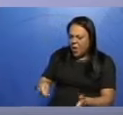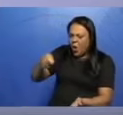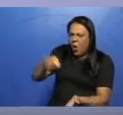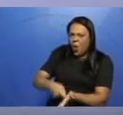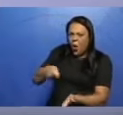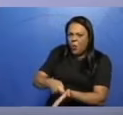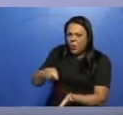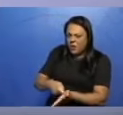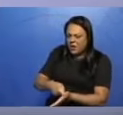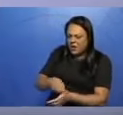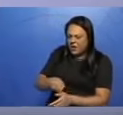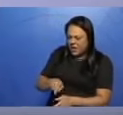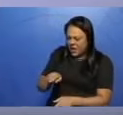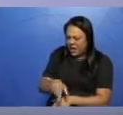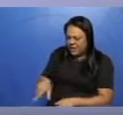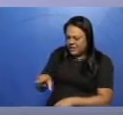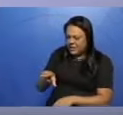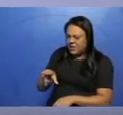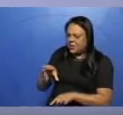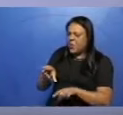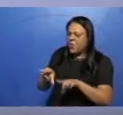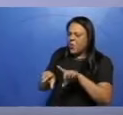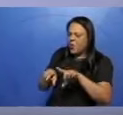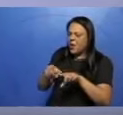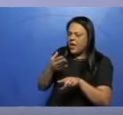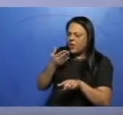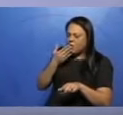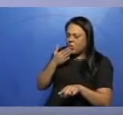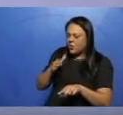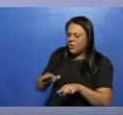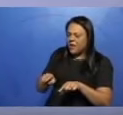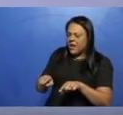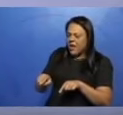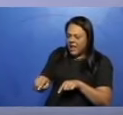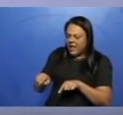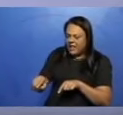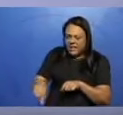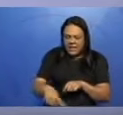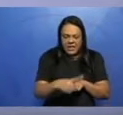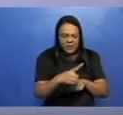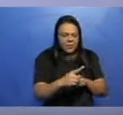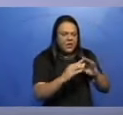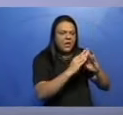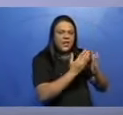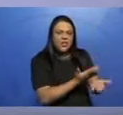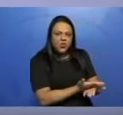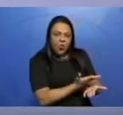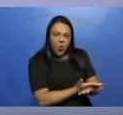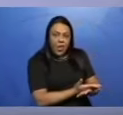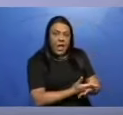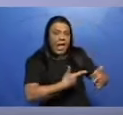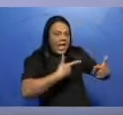vez selecionadas e escolhidas, a um tipo de escola preparatória de